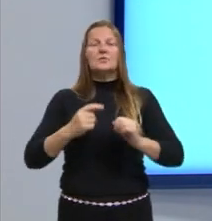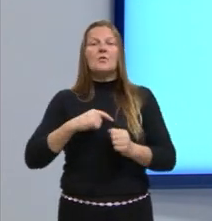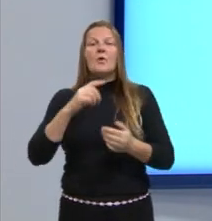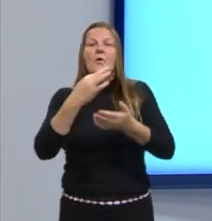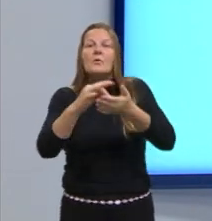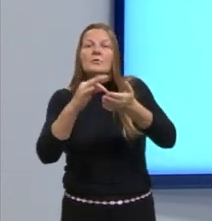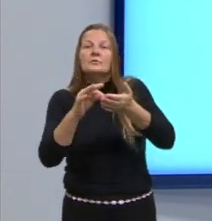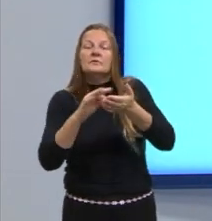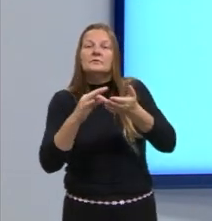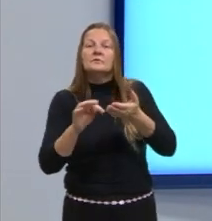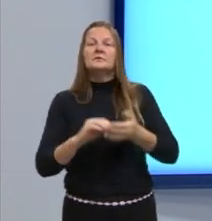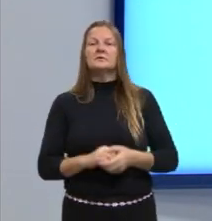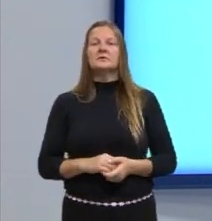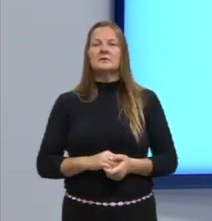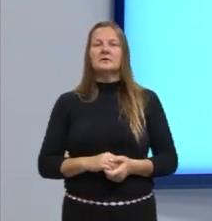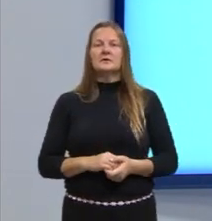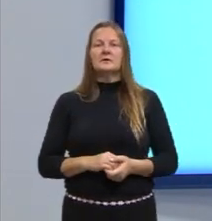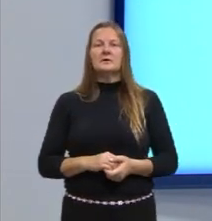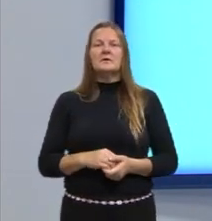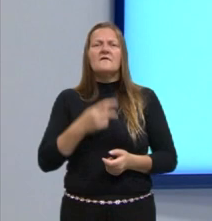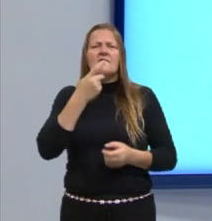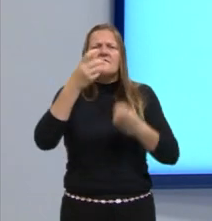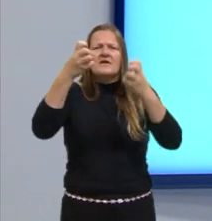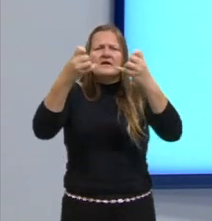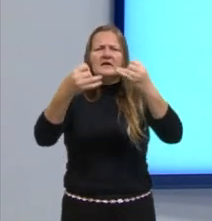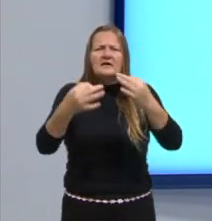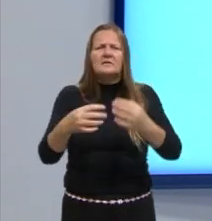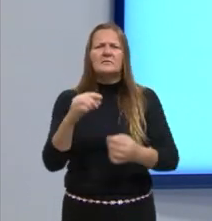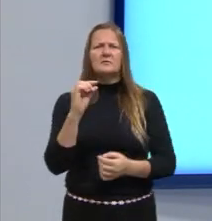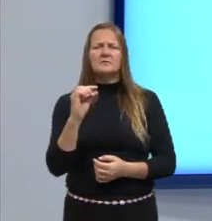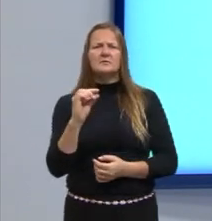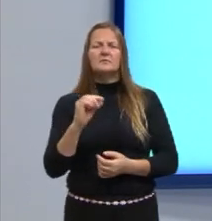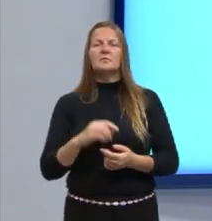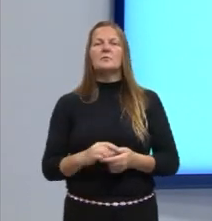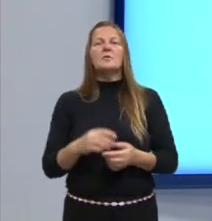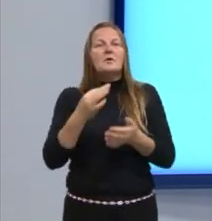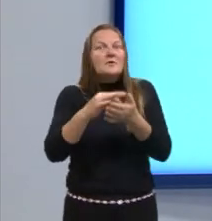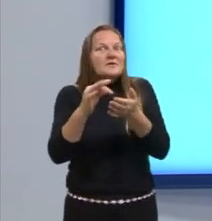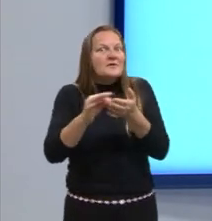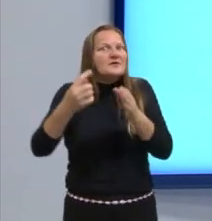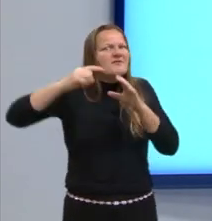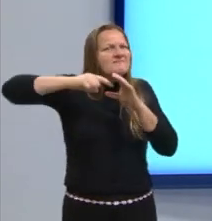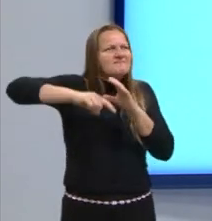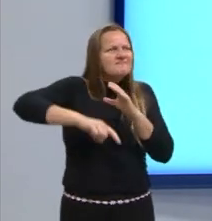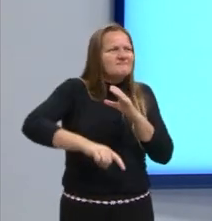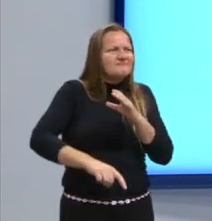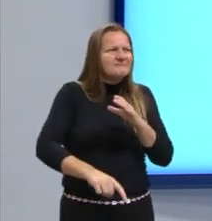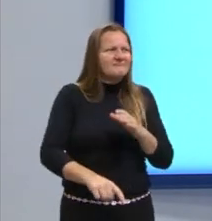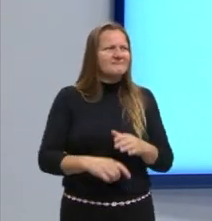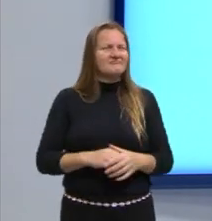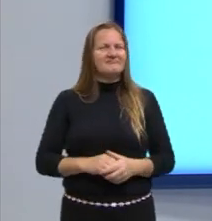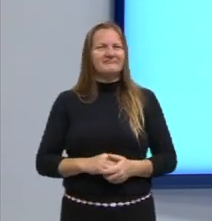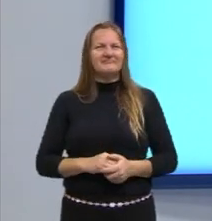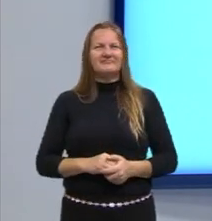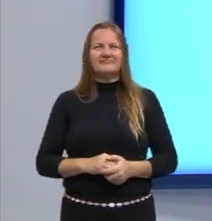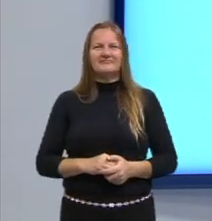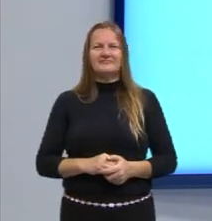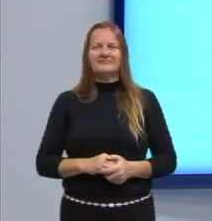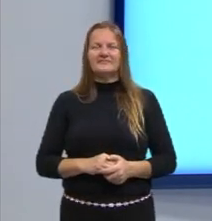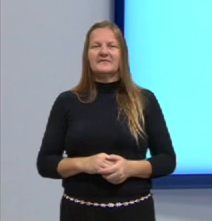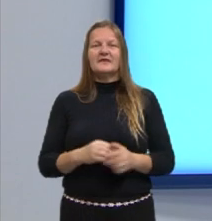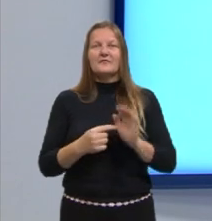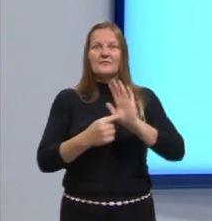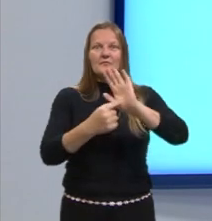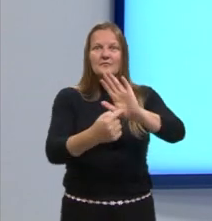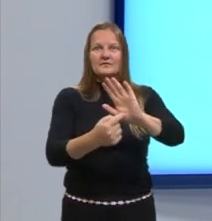lembrando pessoal que a gente vai falar um pouquinho né é uma teoria muito maior do que eu vou explanar aqui para vocês